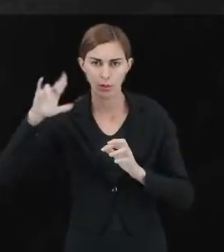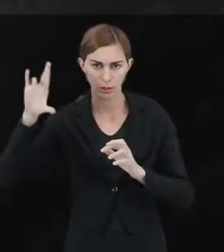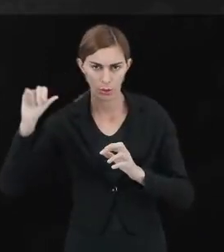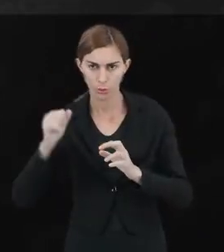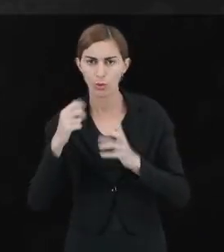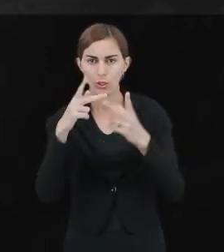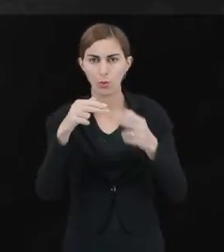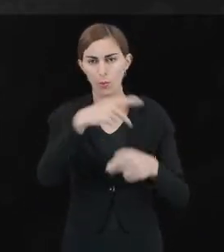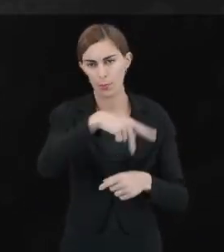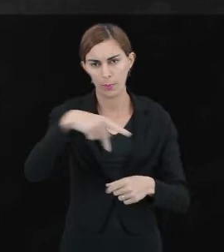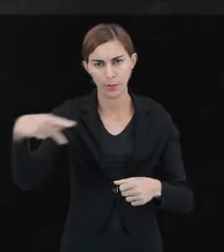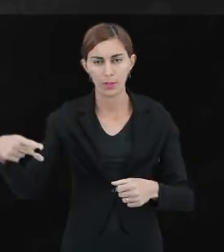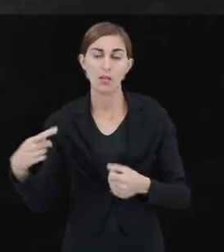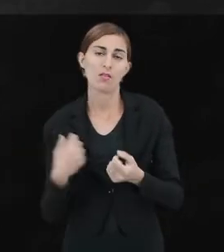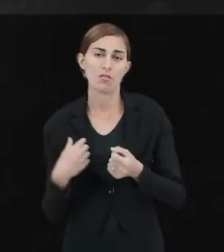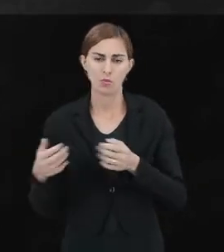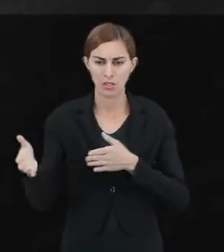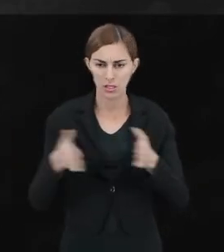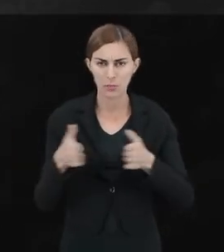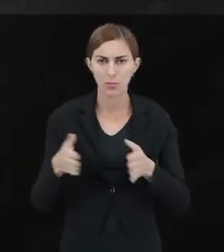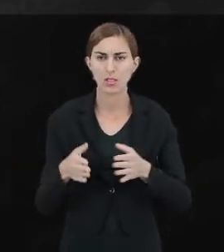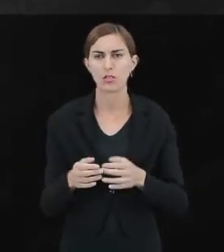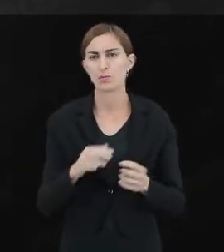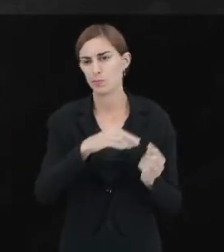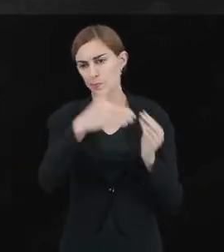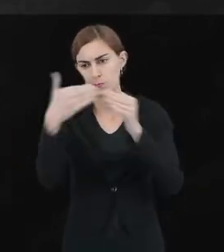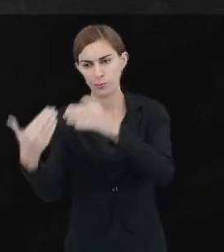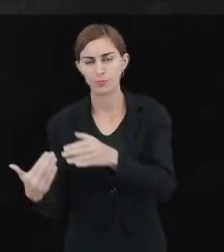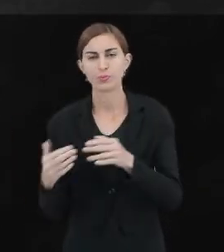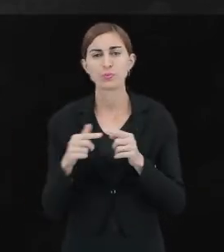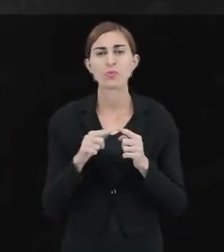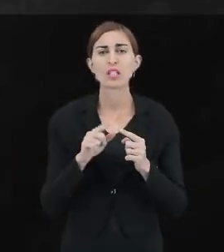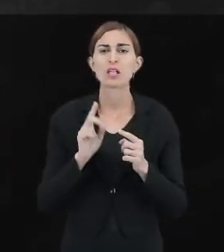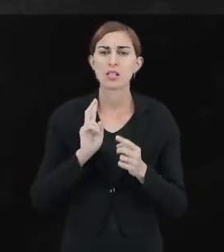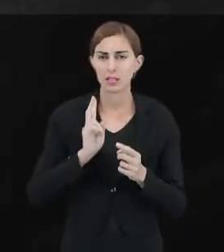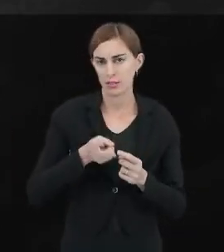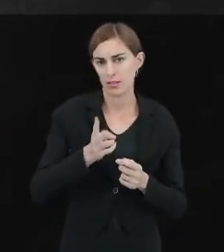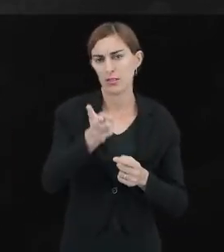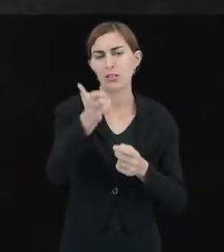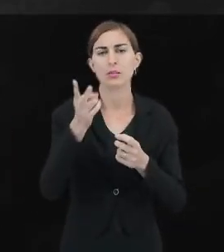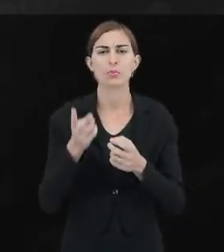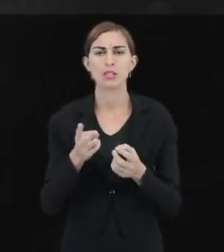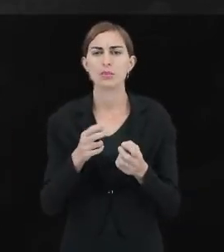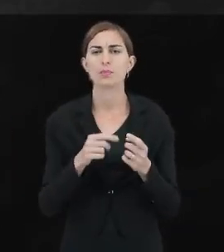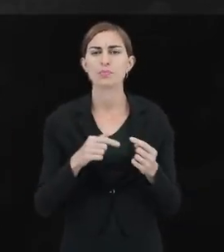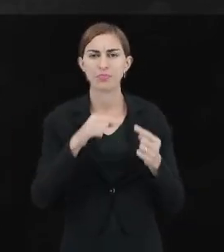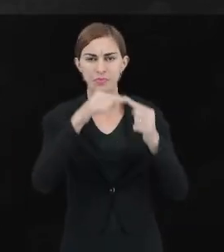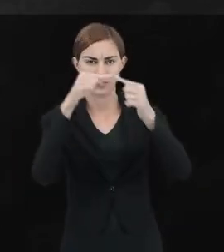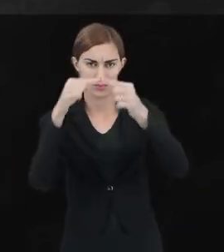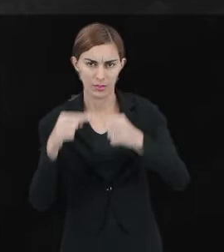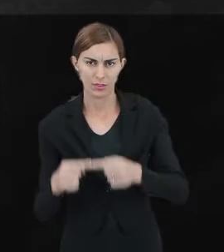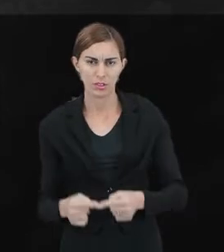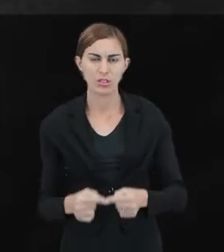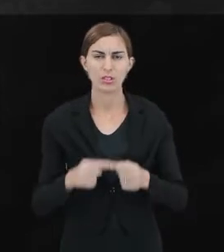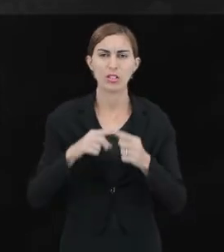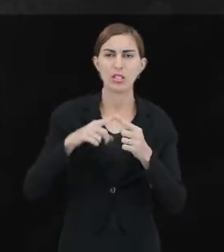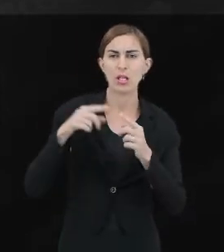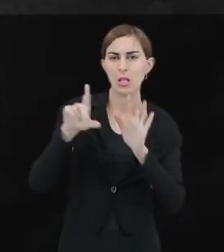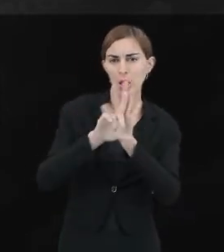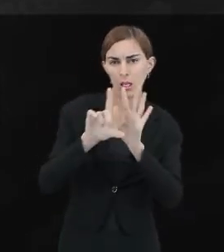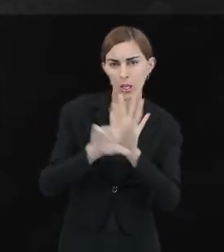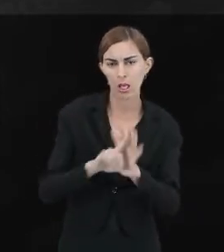assim como o PPP, é um espaço de tensionamento e, portanto, não há linearidade entre os